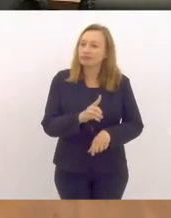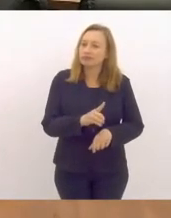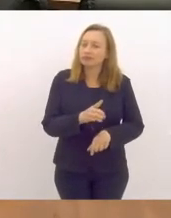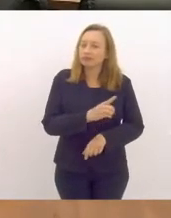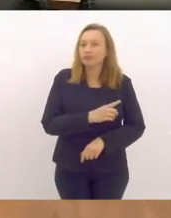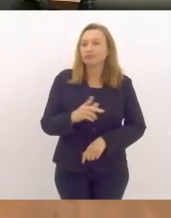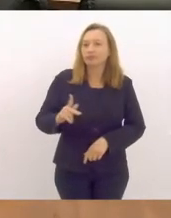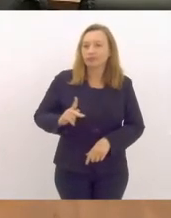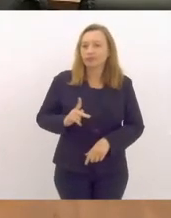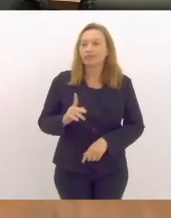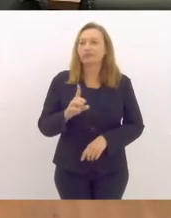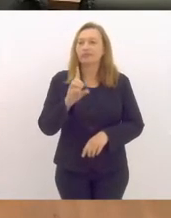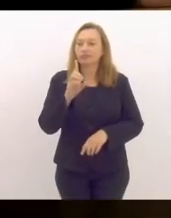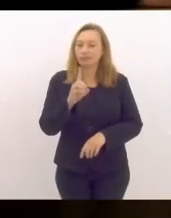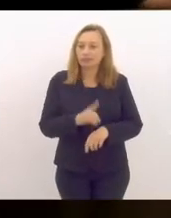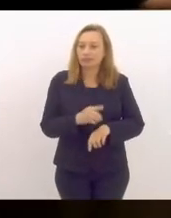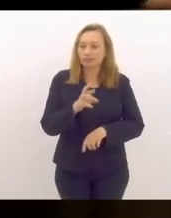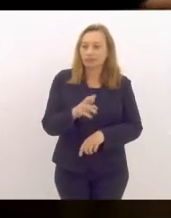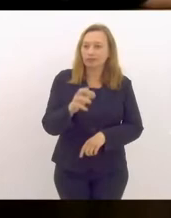público,